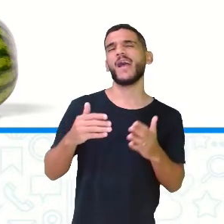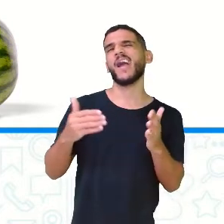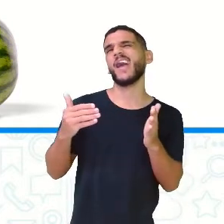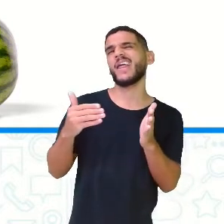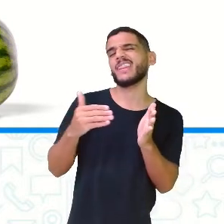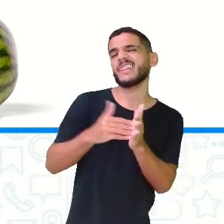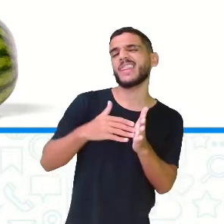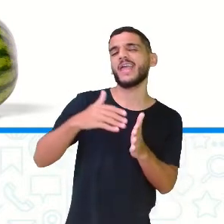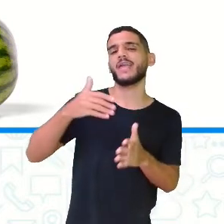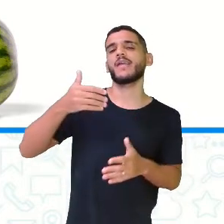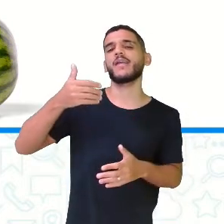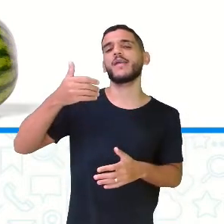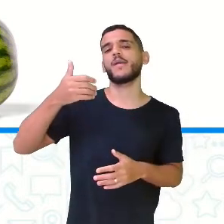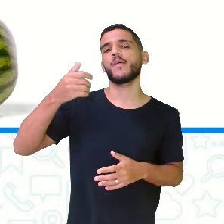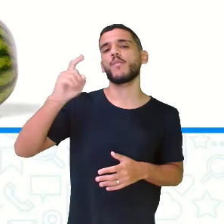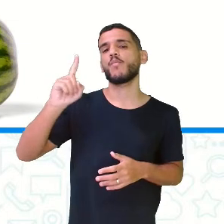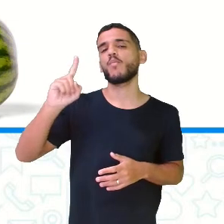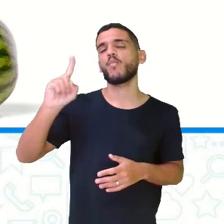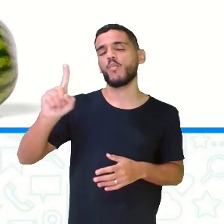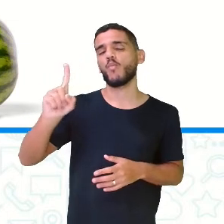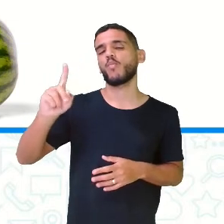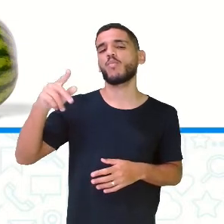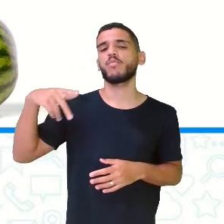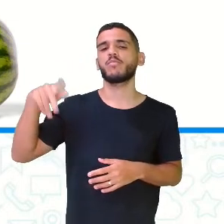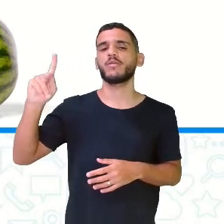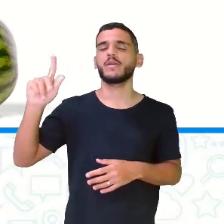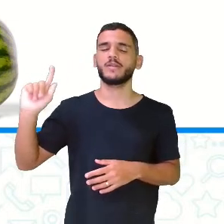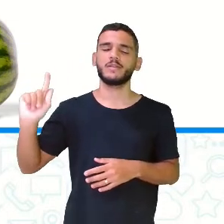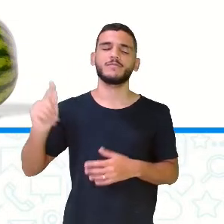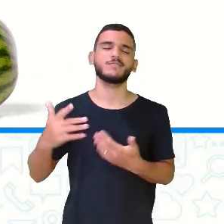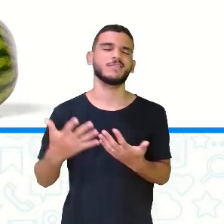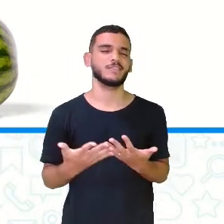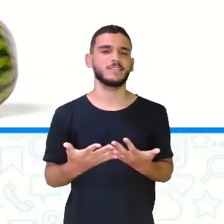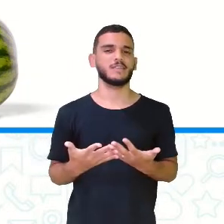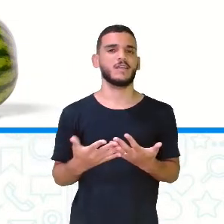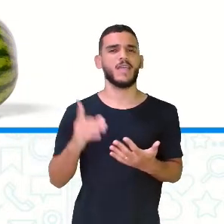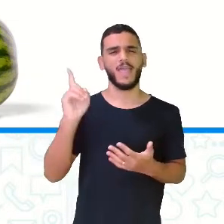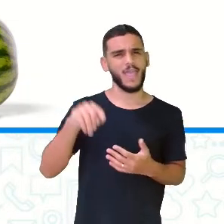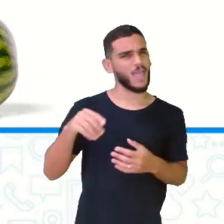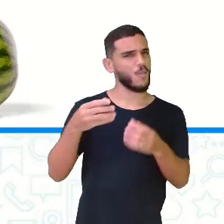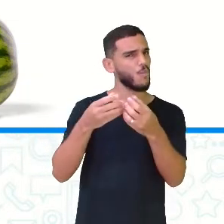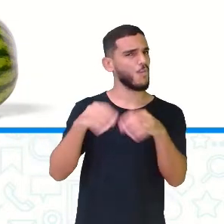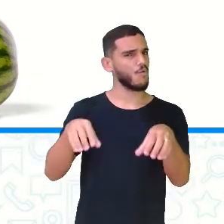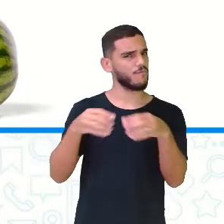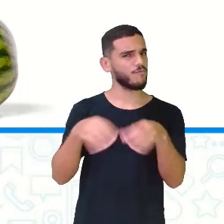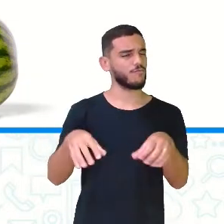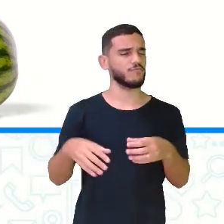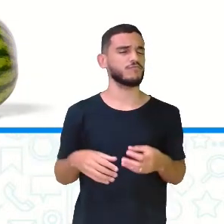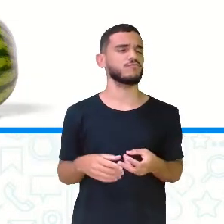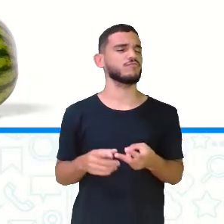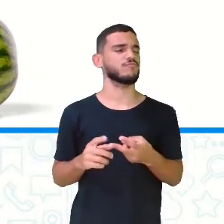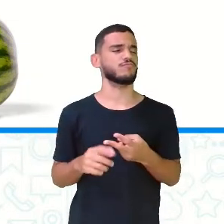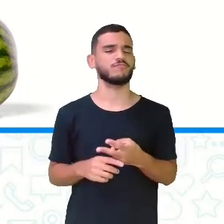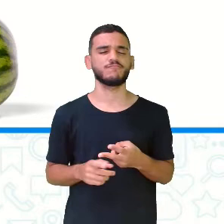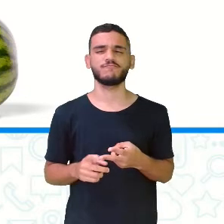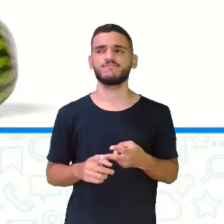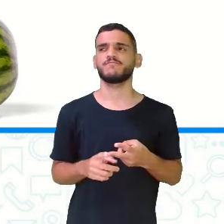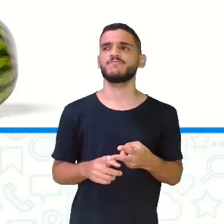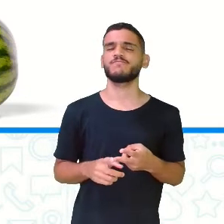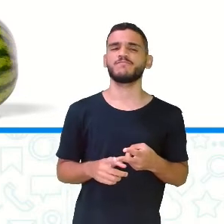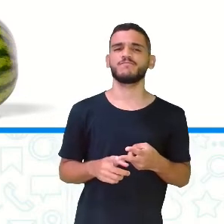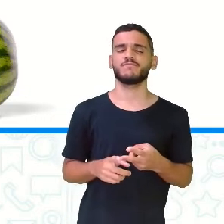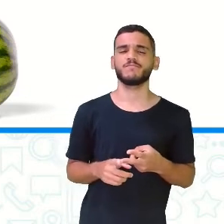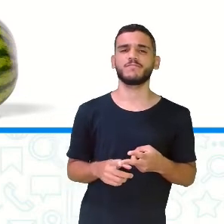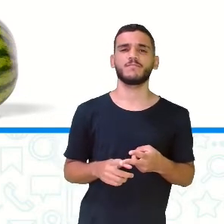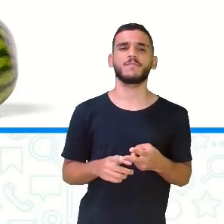quilo. Será que você conseguiria dizer para mim? Será o ovo? Guilherme, a Isabela